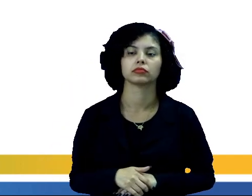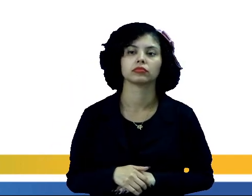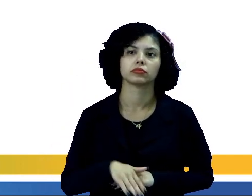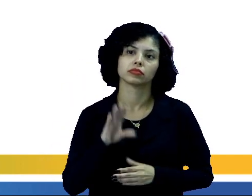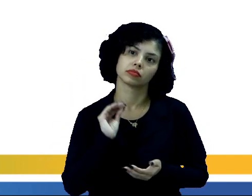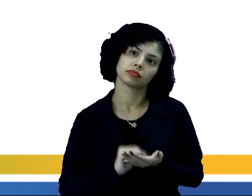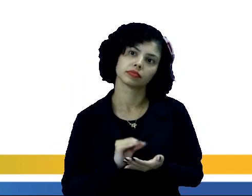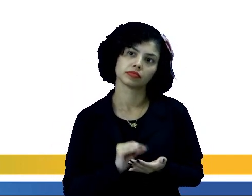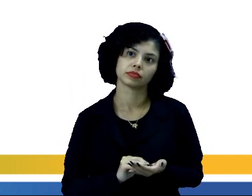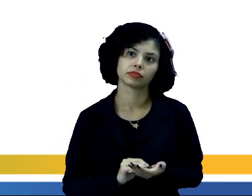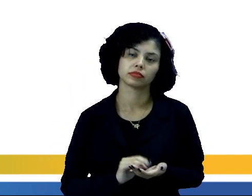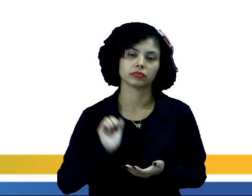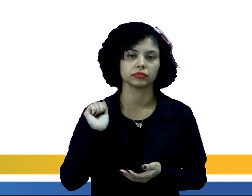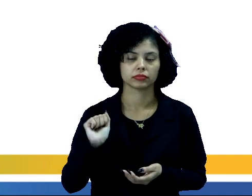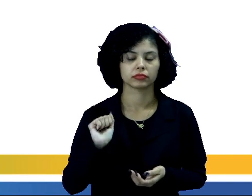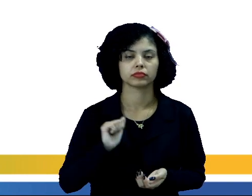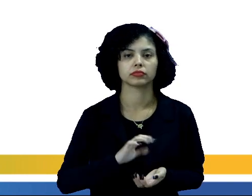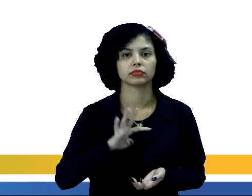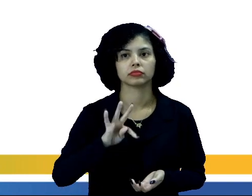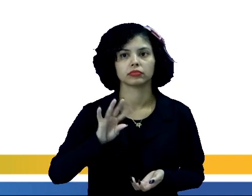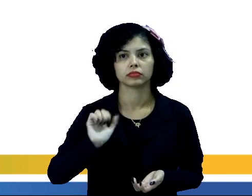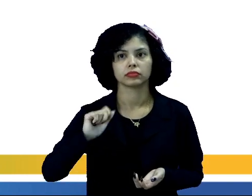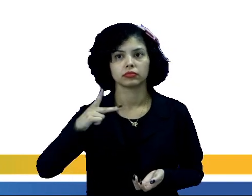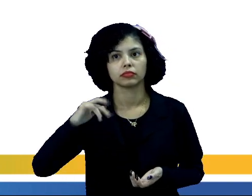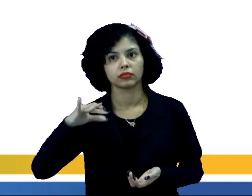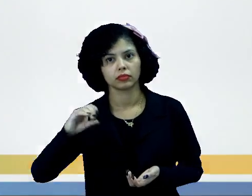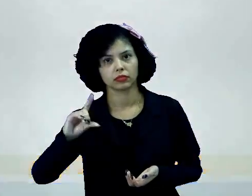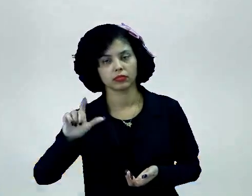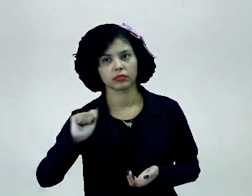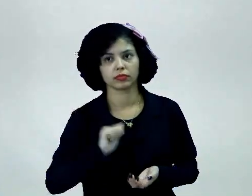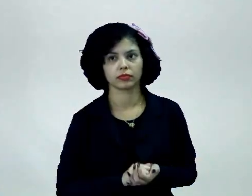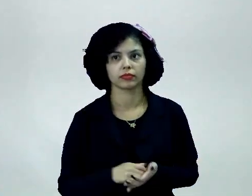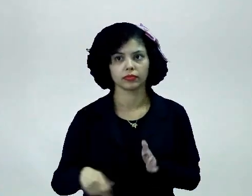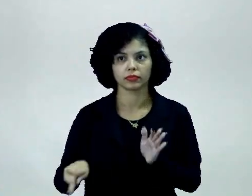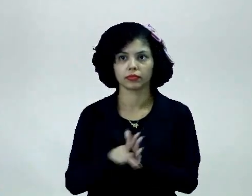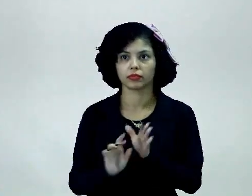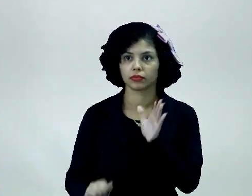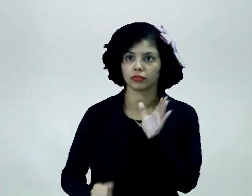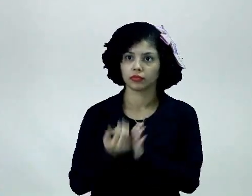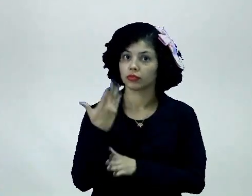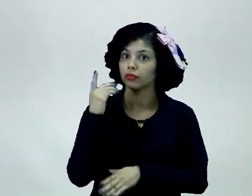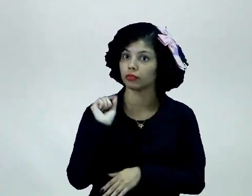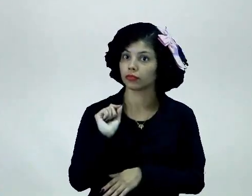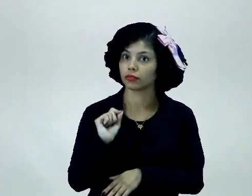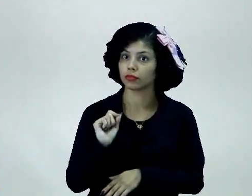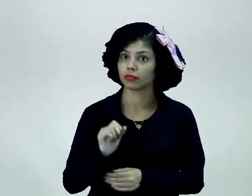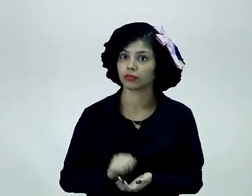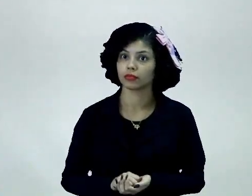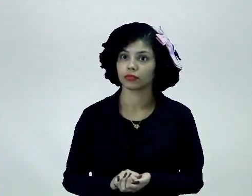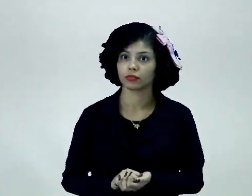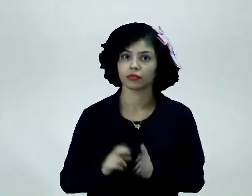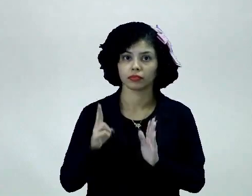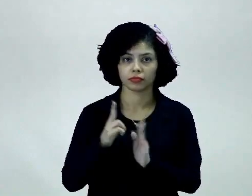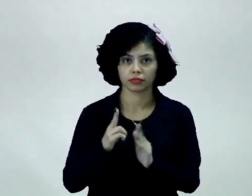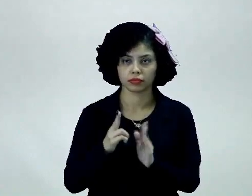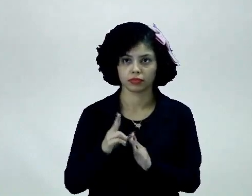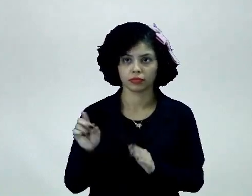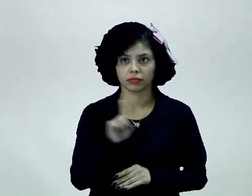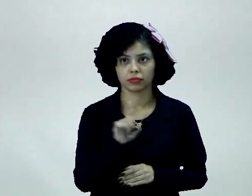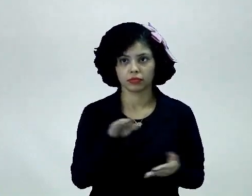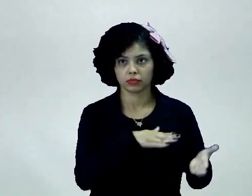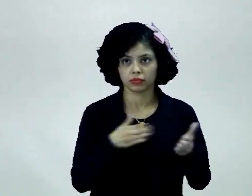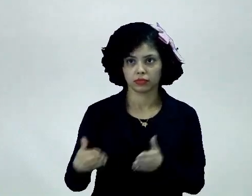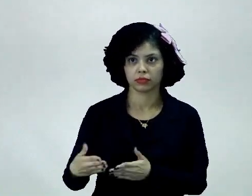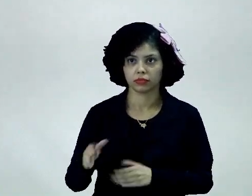com exceção aí da alternativa A, né, a tapioca, porque ela é de origem o quê? Indígena, tá? Não